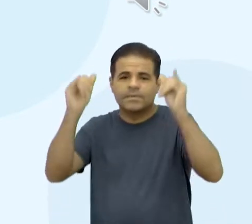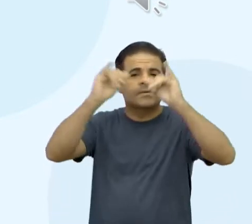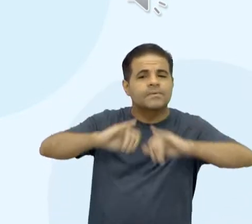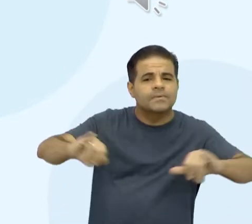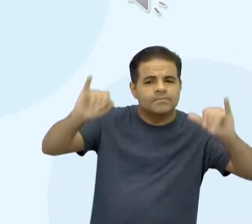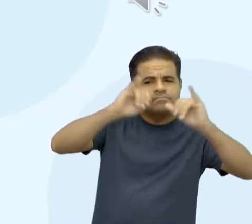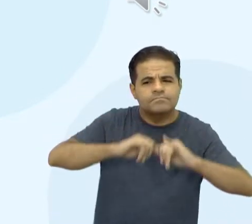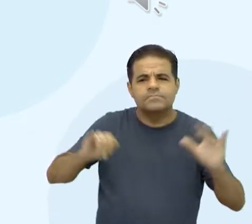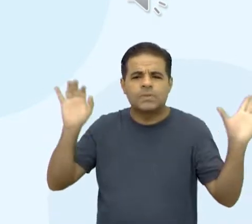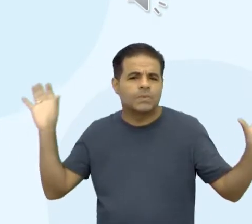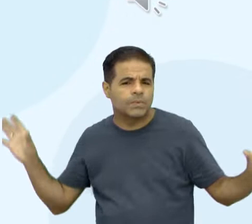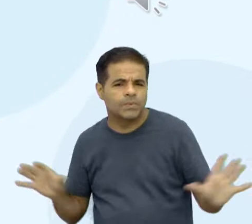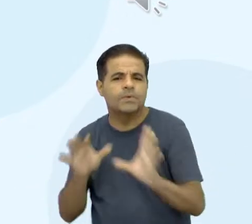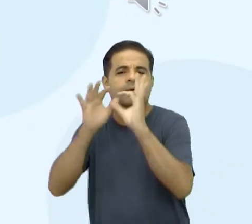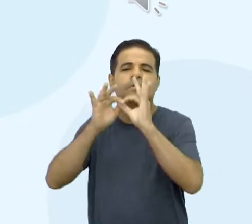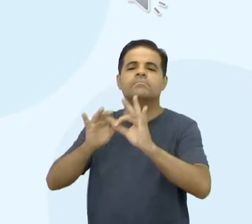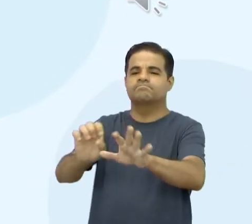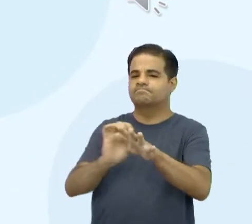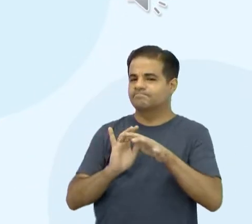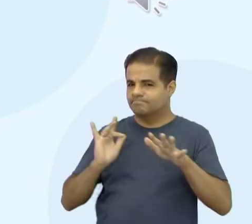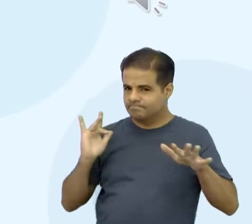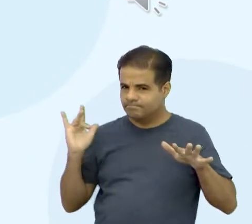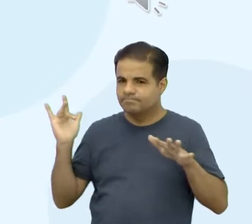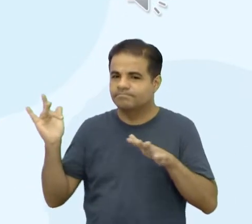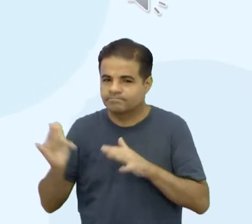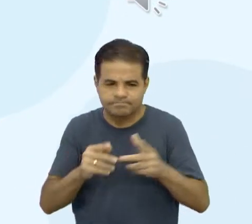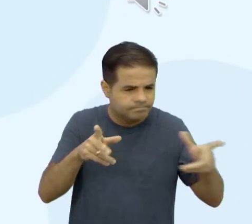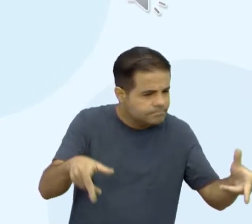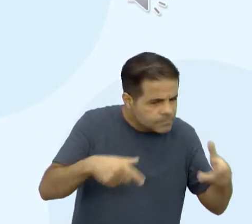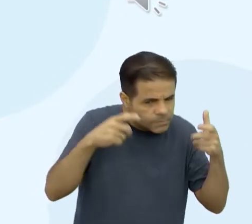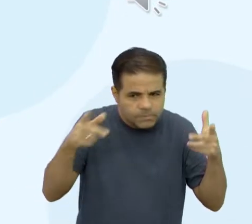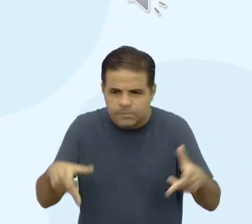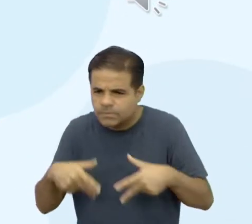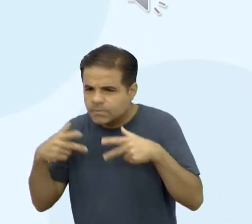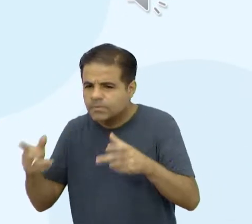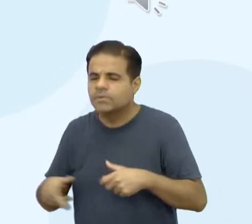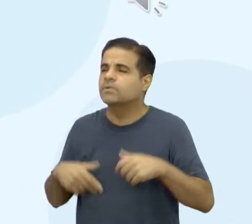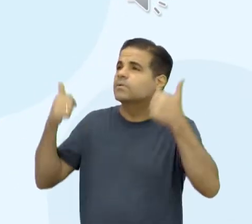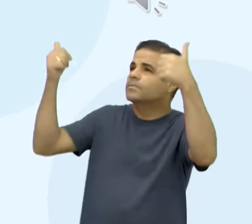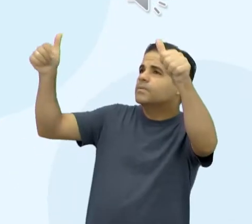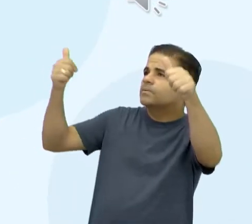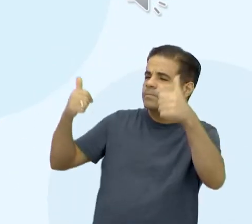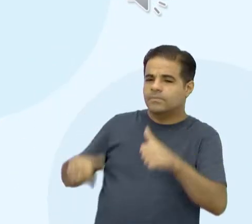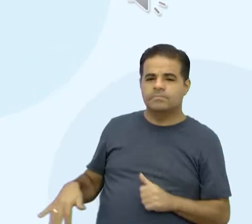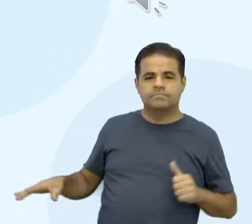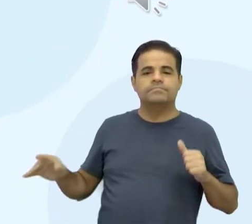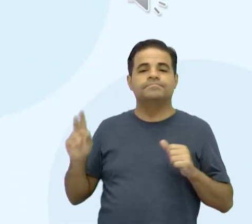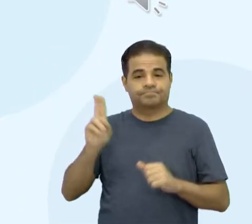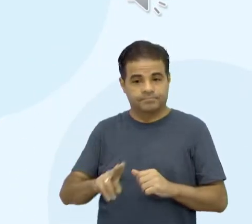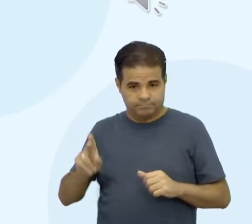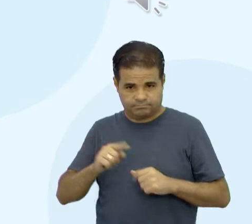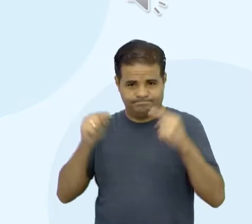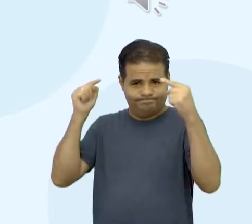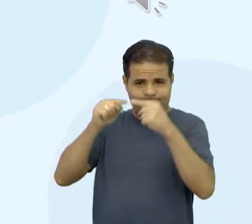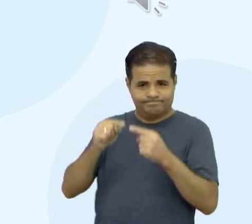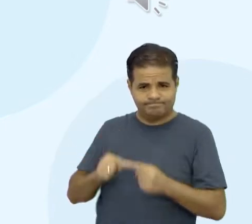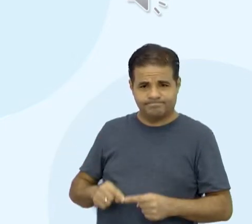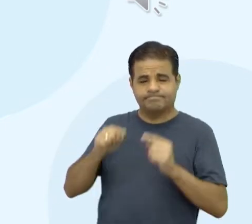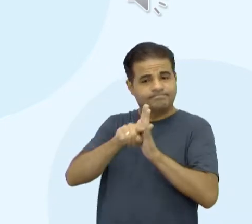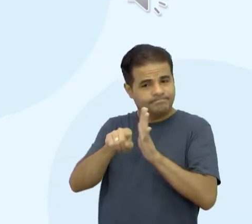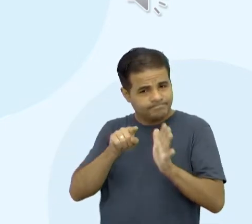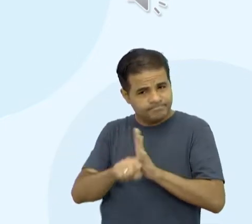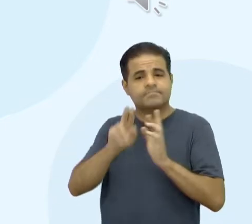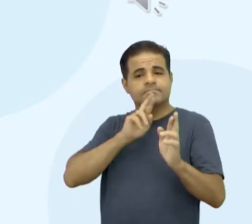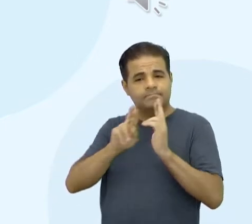anúncios vinculados nas redes sociais, explorando o cartaz como ferramenta e respondendo às perguntas